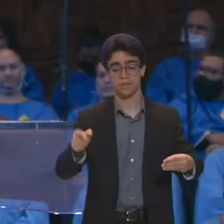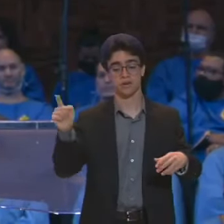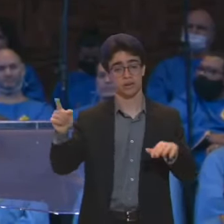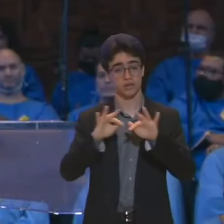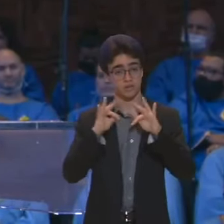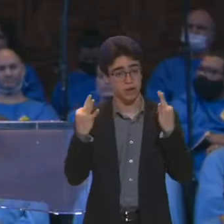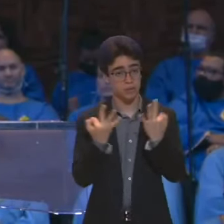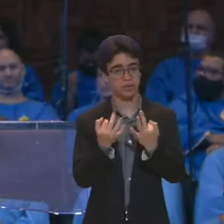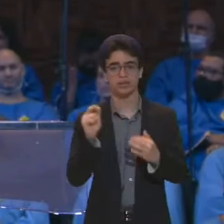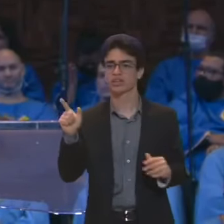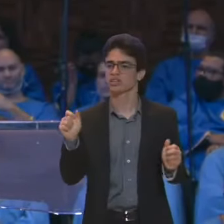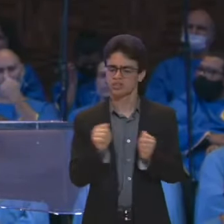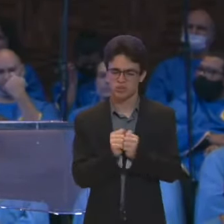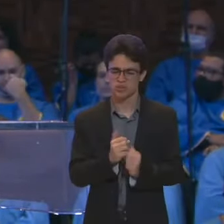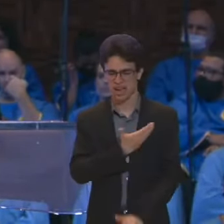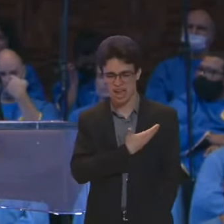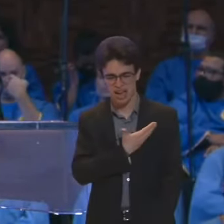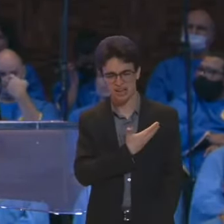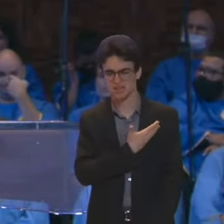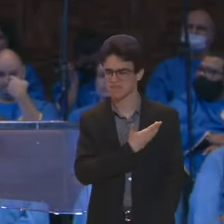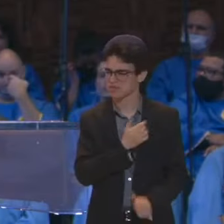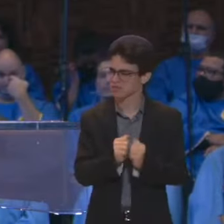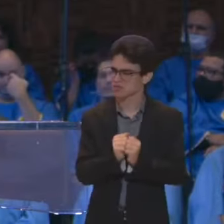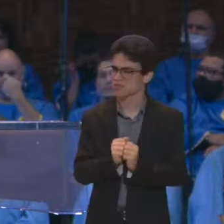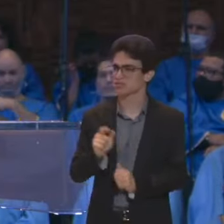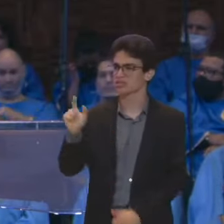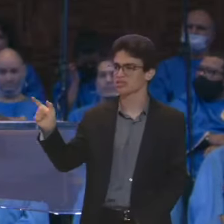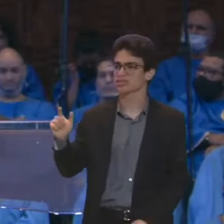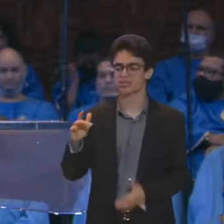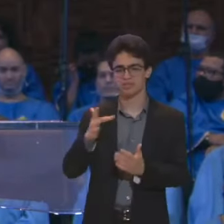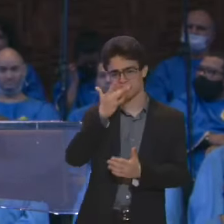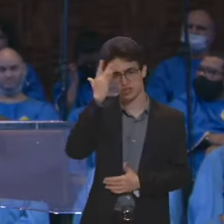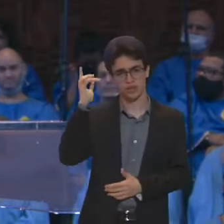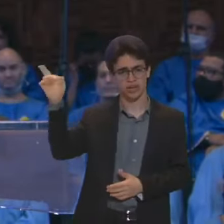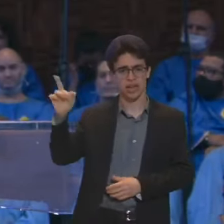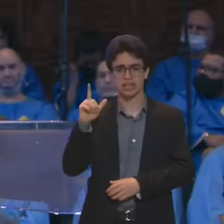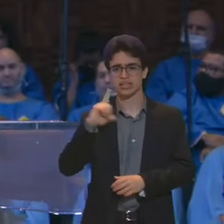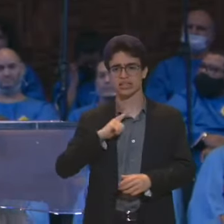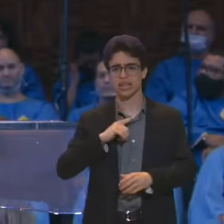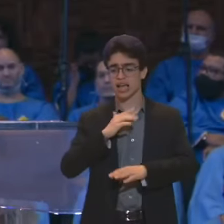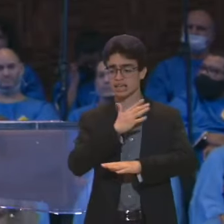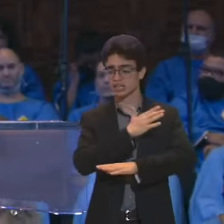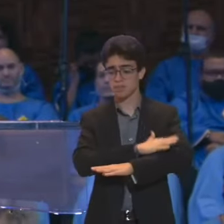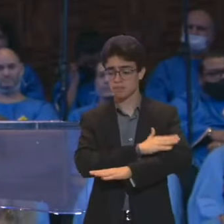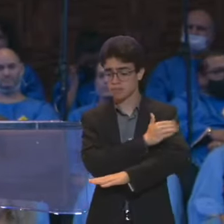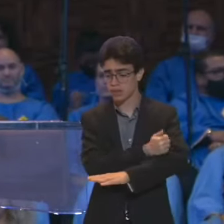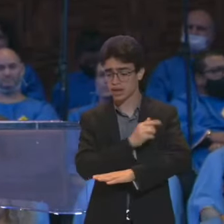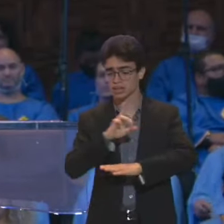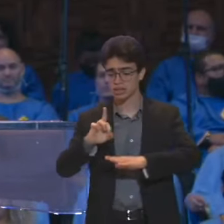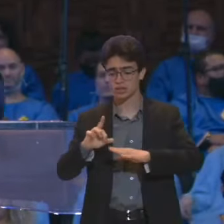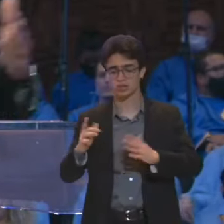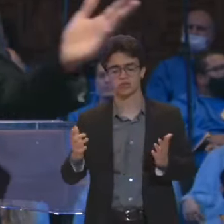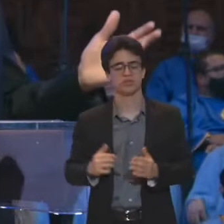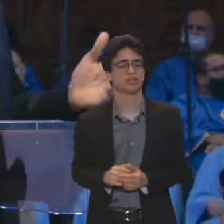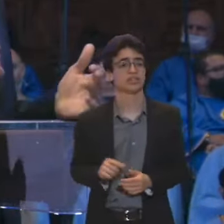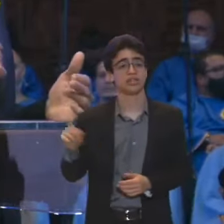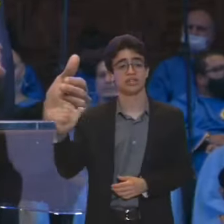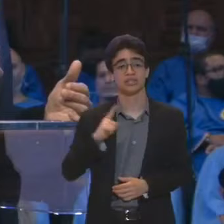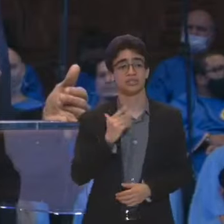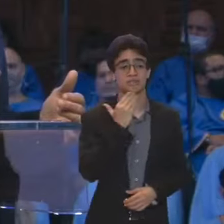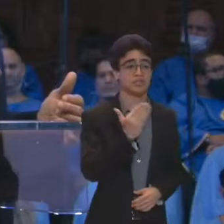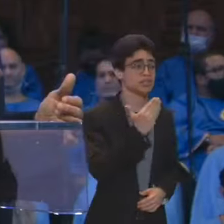Nicolai Kuleba, um grande amigo, um homem de Deus, membro da Assembleia de Deus. E ele, então, começou a receber pedidos das